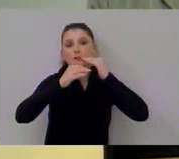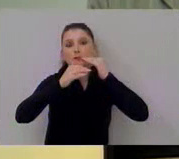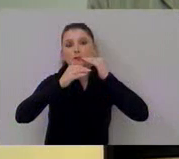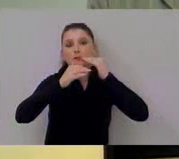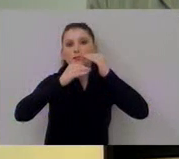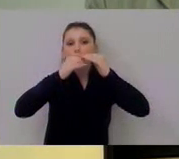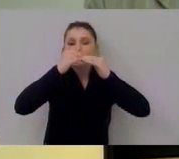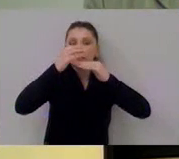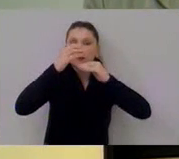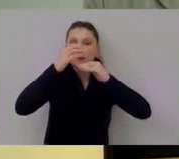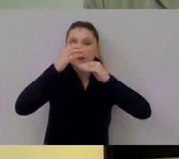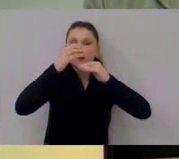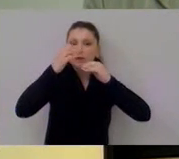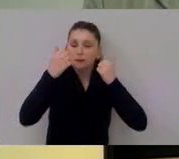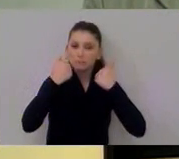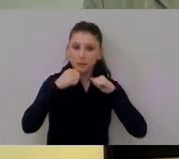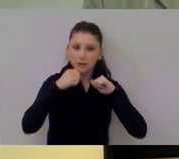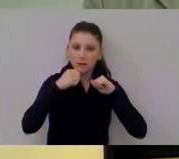tantas a serem